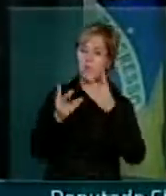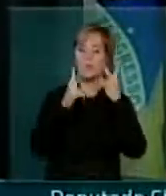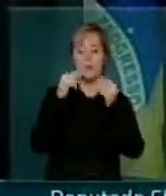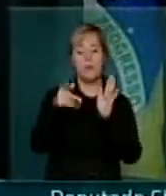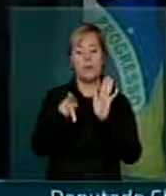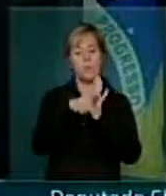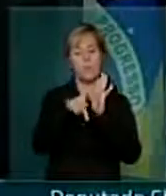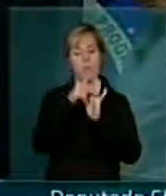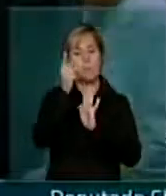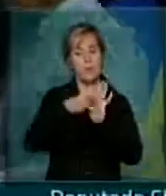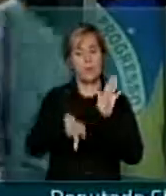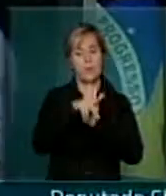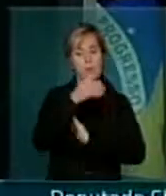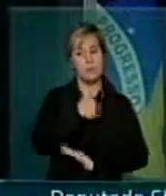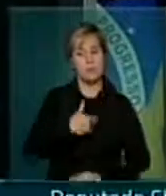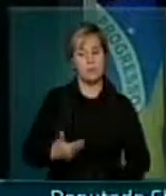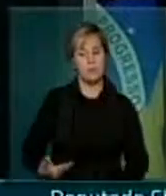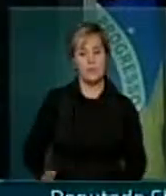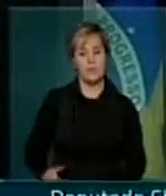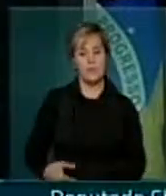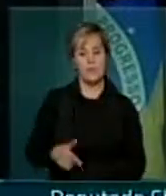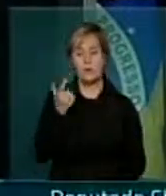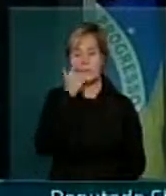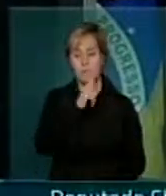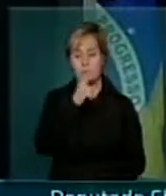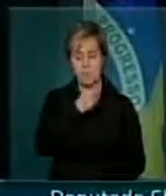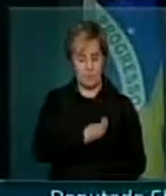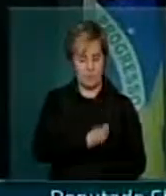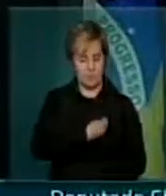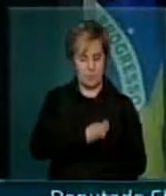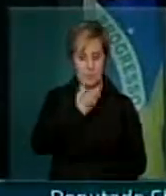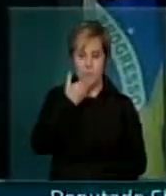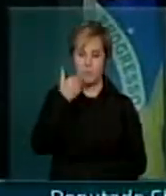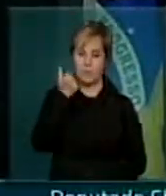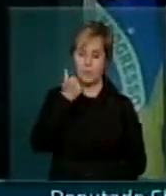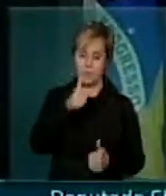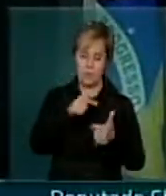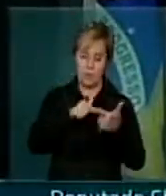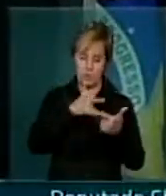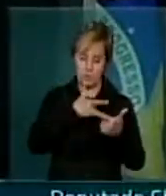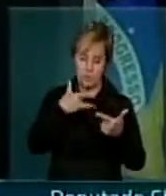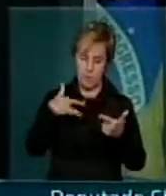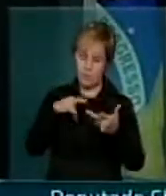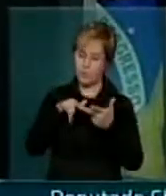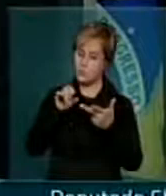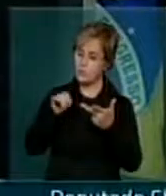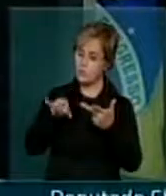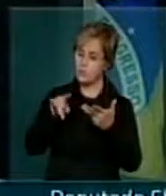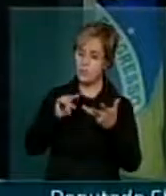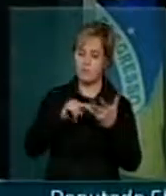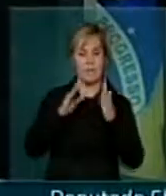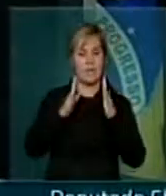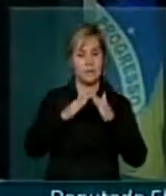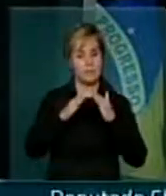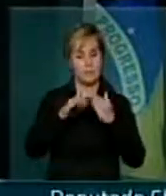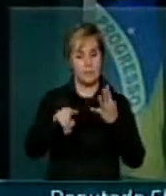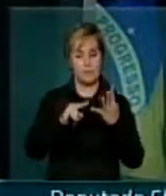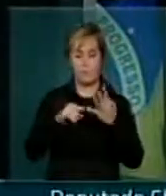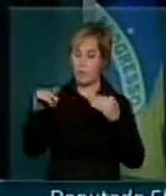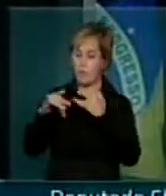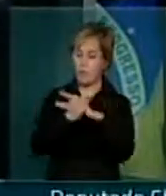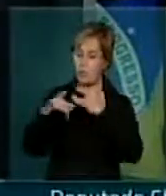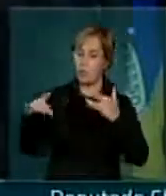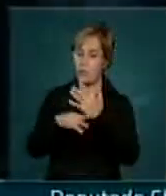governo traz, para garantir condições de vida digna, saúde, educação, moradia,